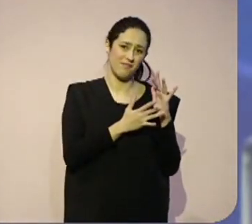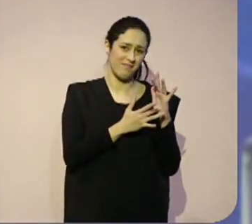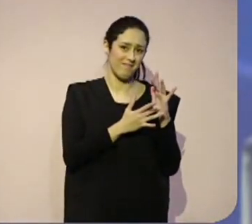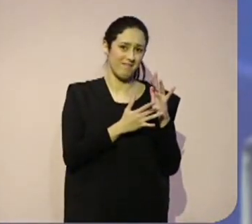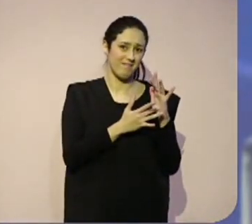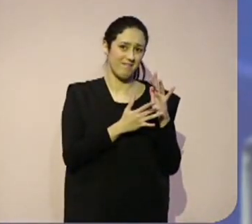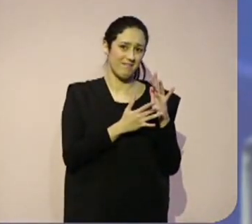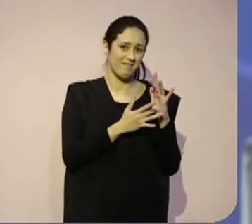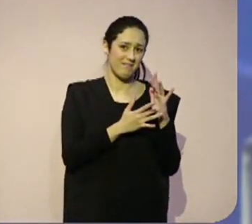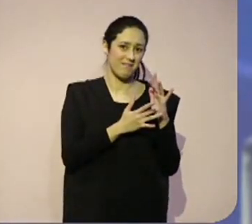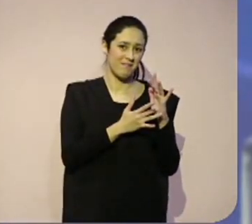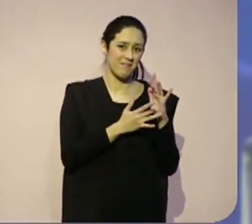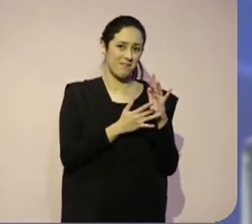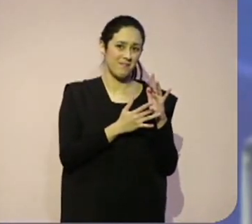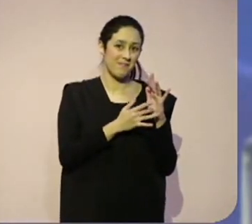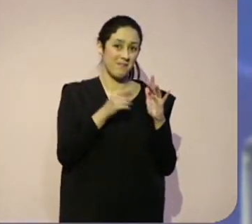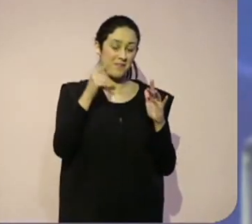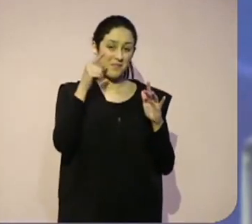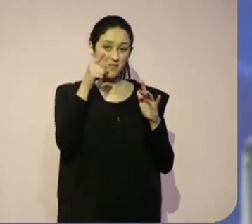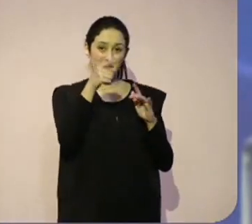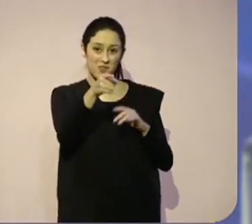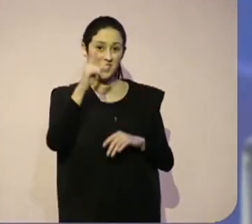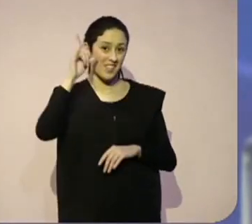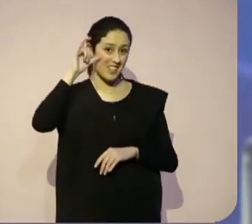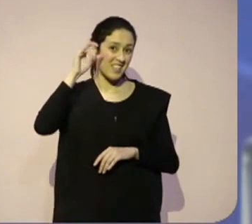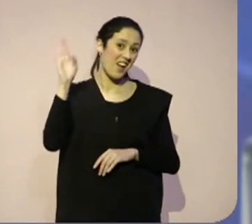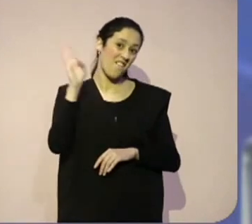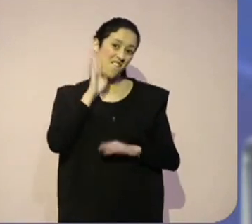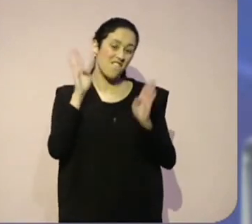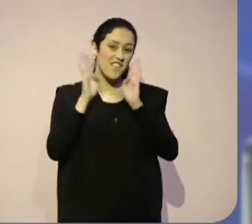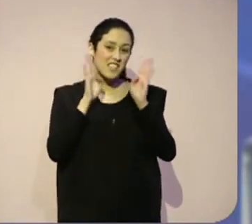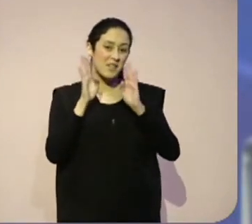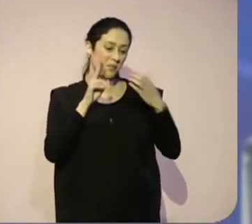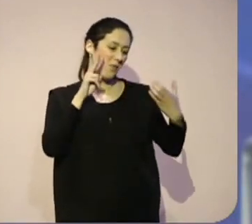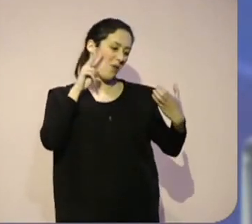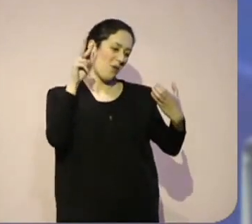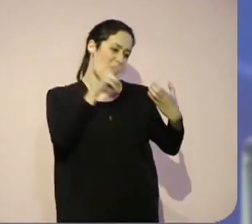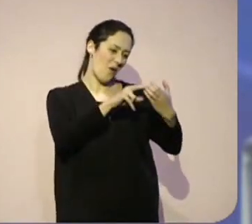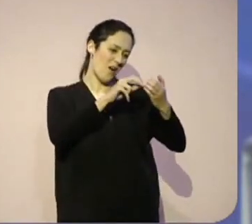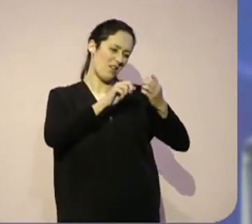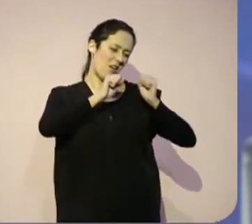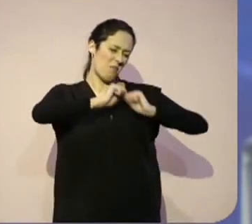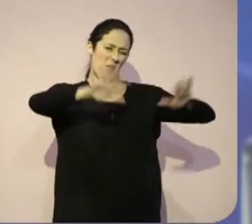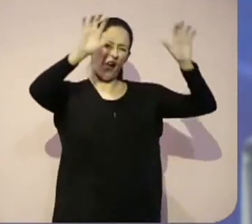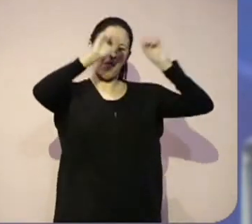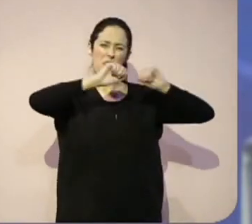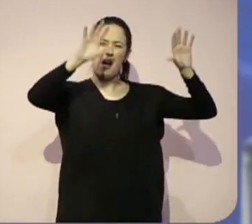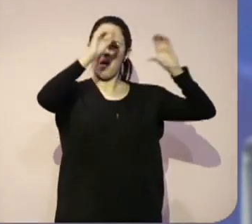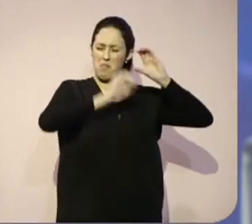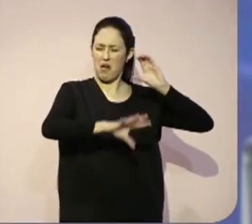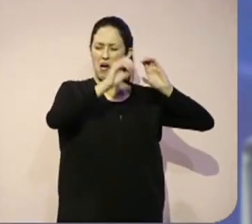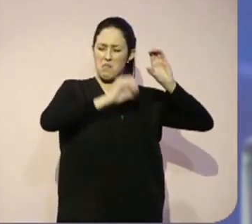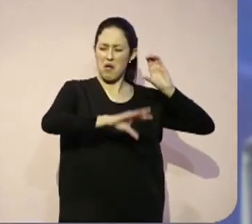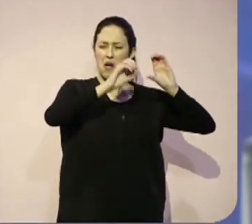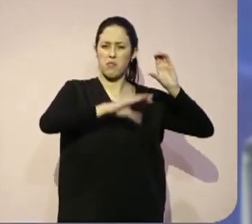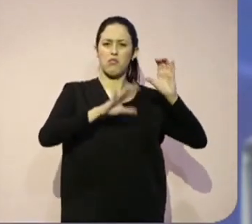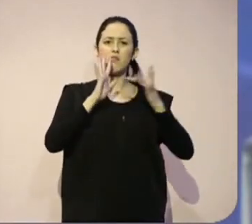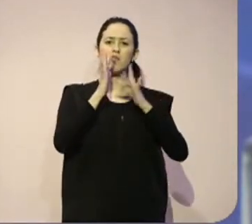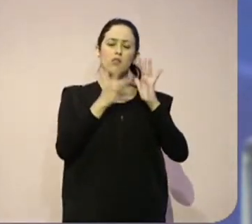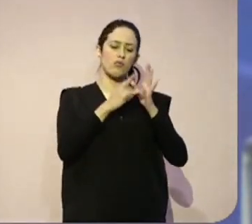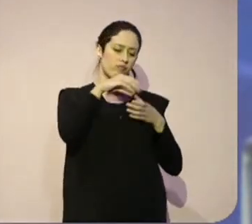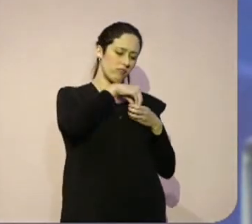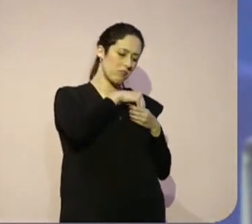E você entra, curte um monte de coisa, compartilha um monte de coisa, e Jesus mesmo está lá, ainda preso dentro de você.